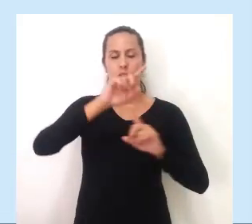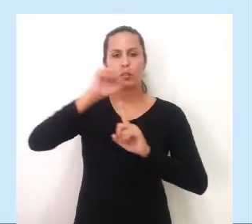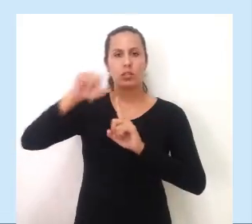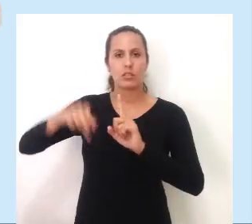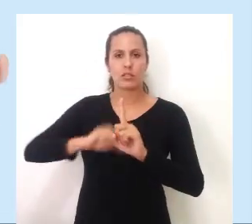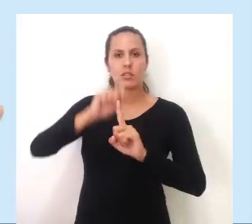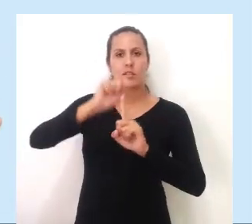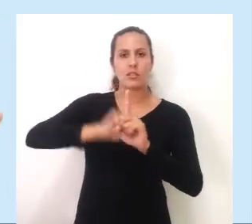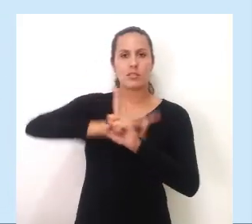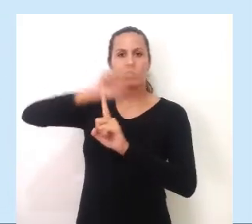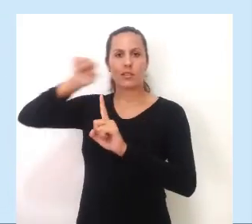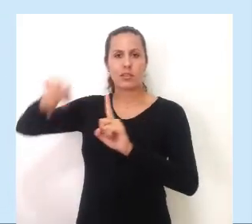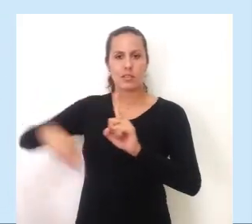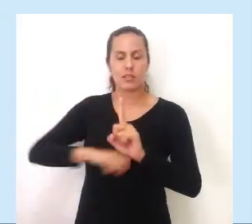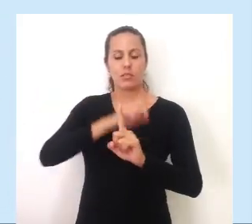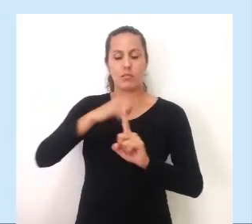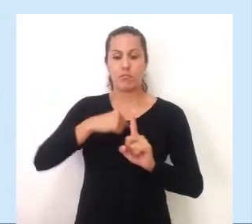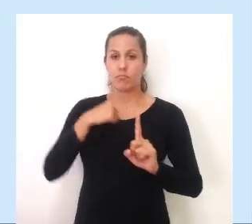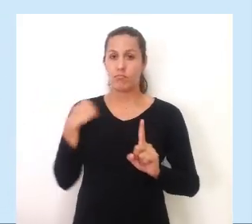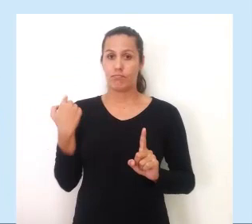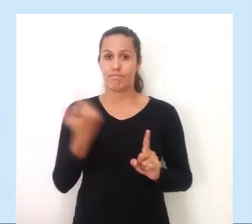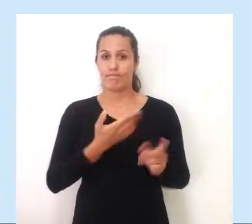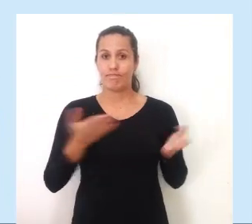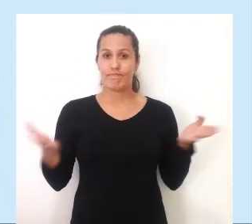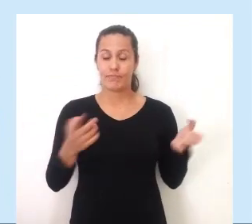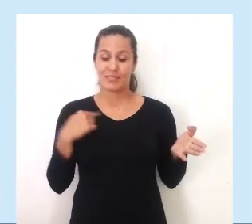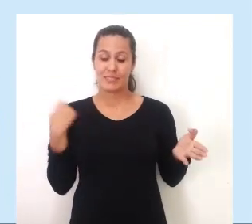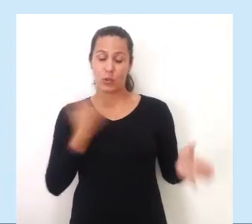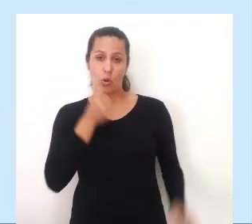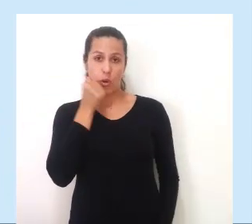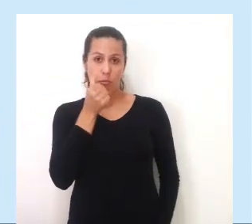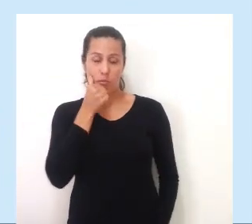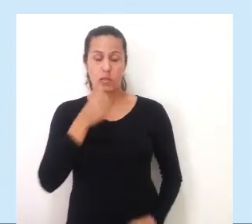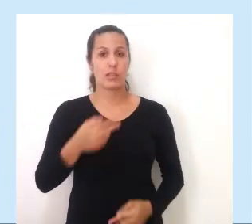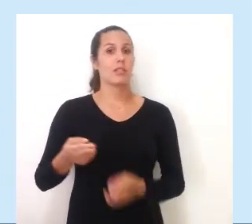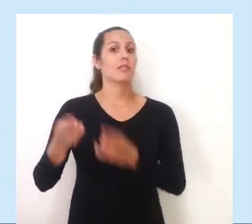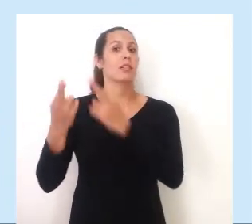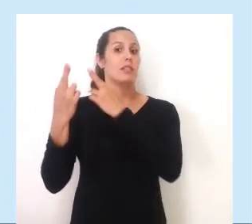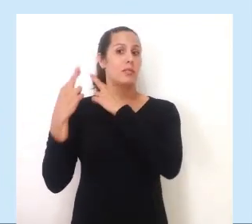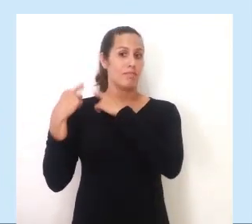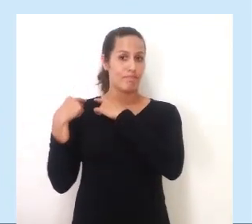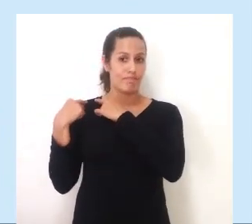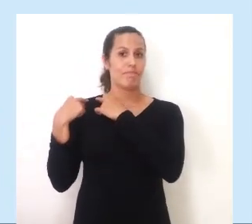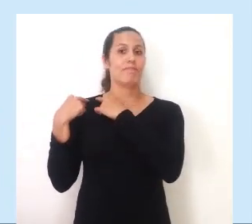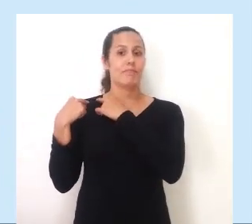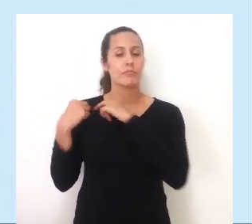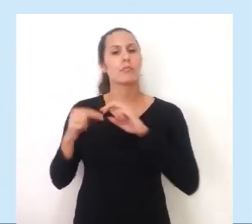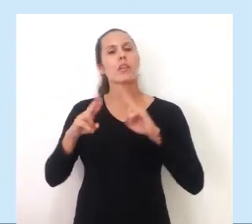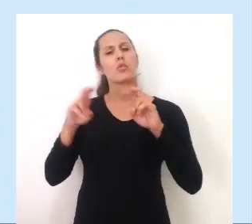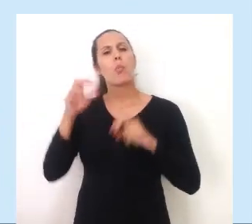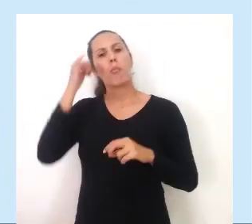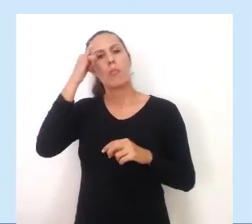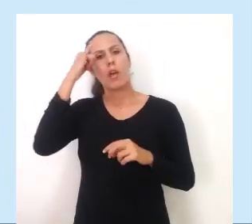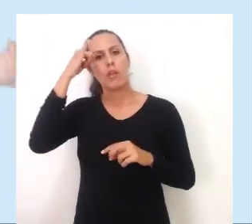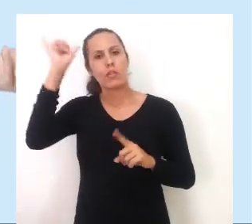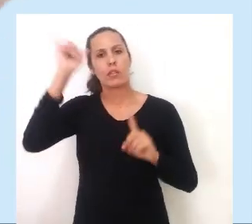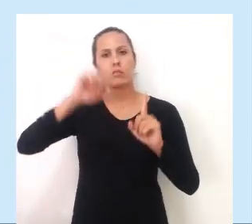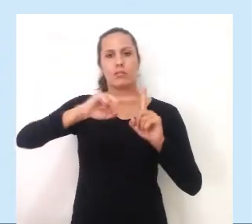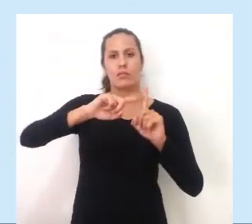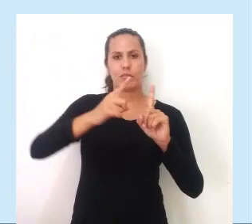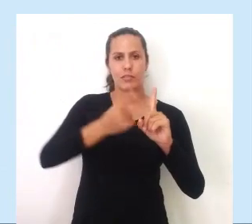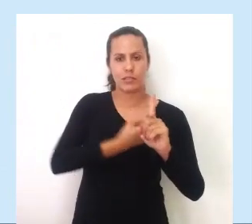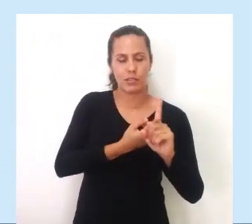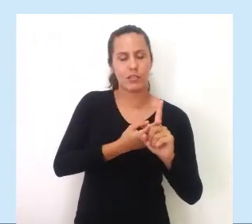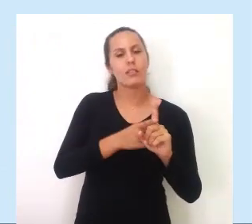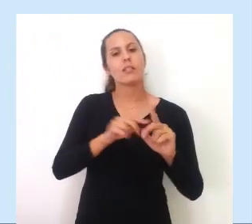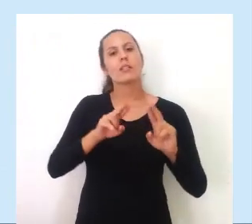nós, meninas, temos uma responsabilidade imensa com relação à contracepção,